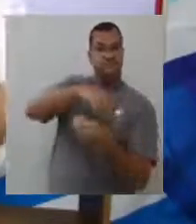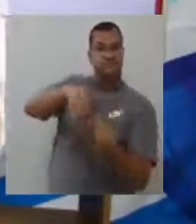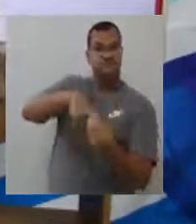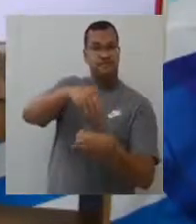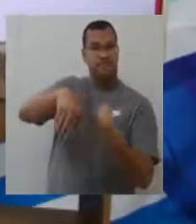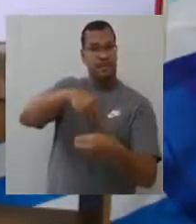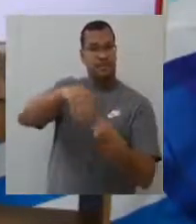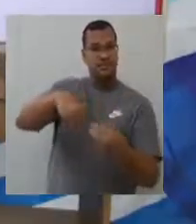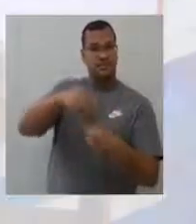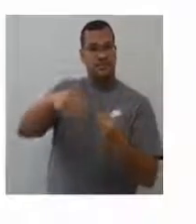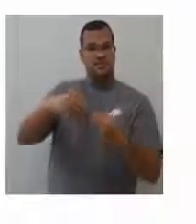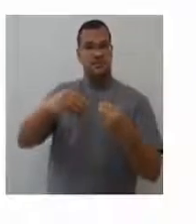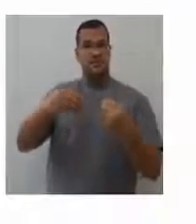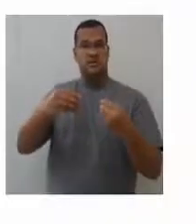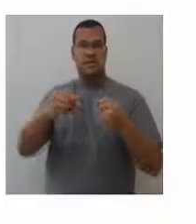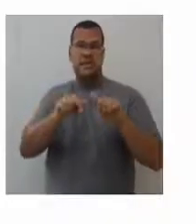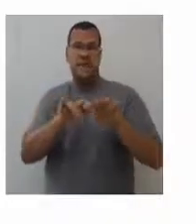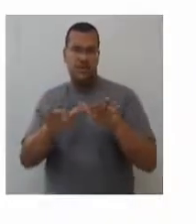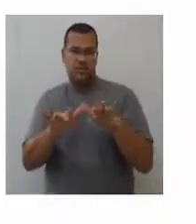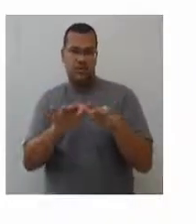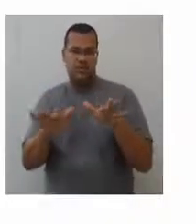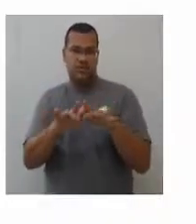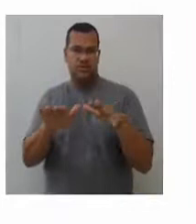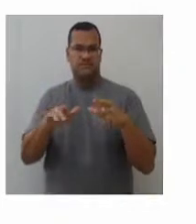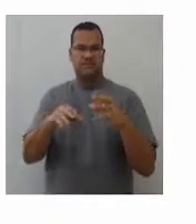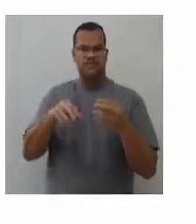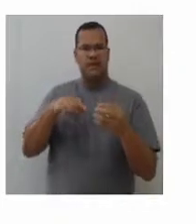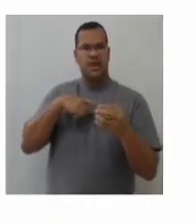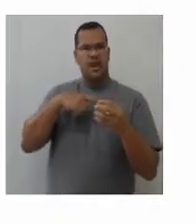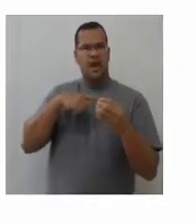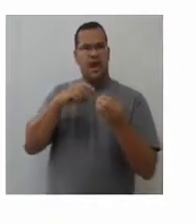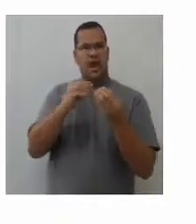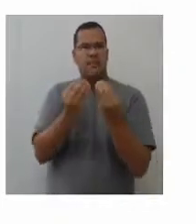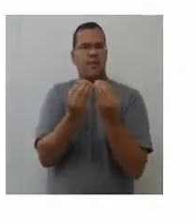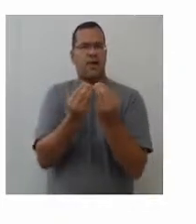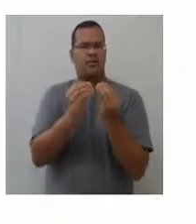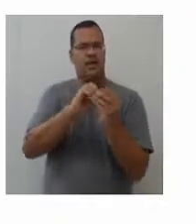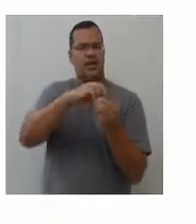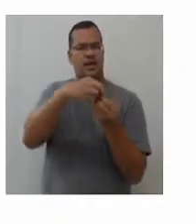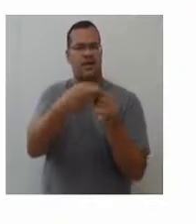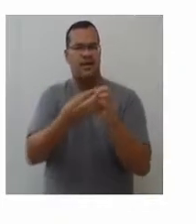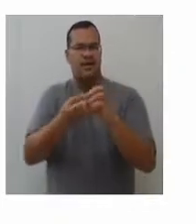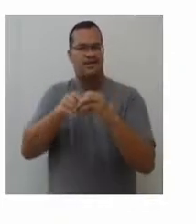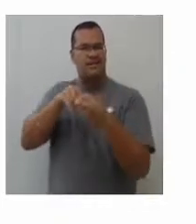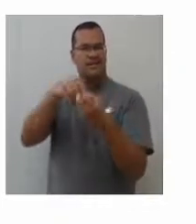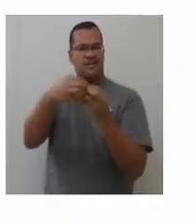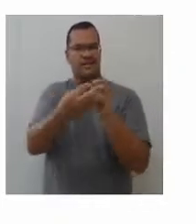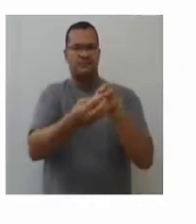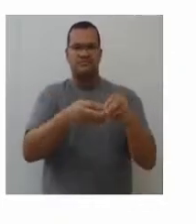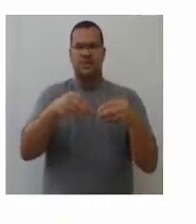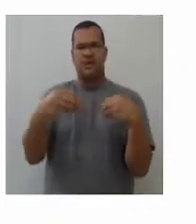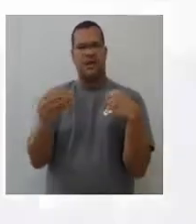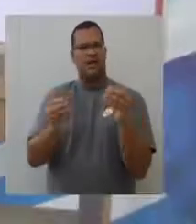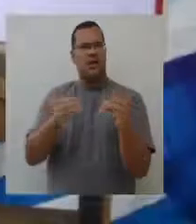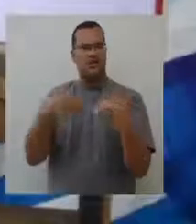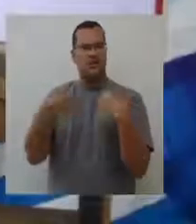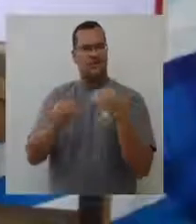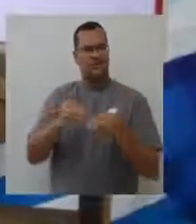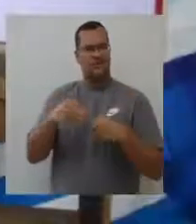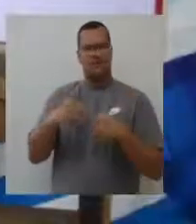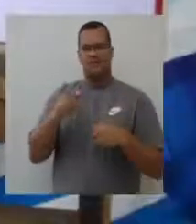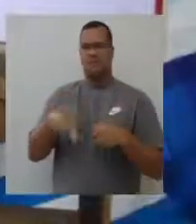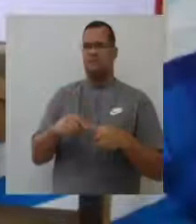ver uma maleabilidade entre as moléculas na fase líquida. Por que isso? Você pega o líquido, né,